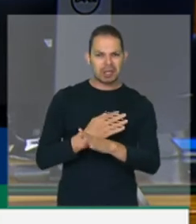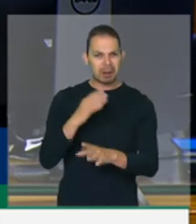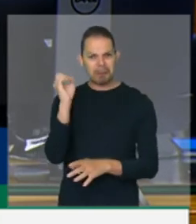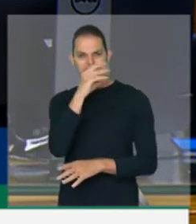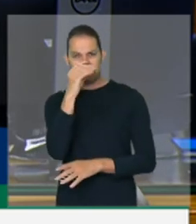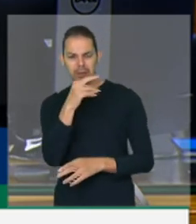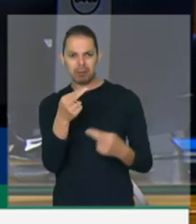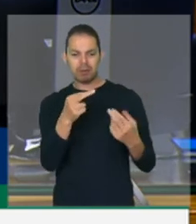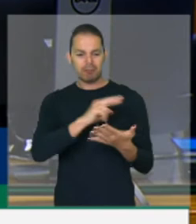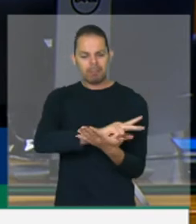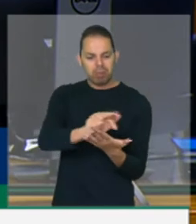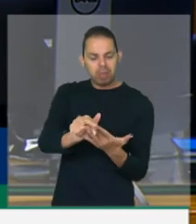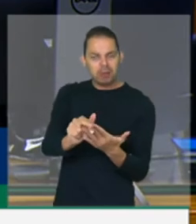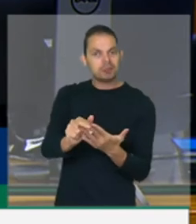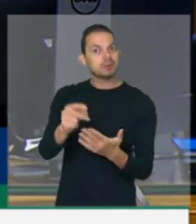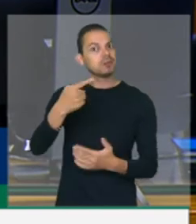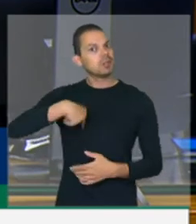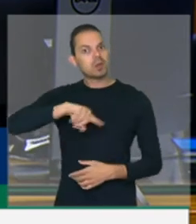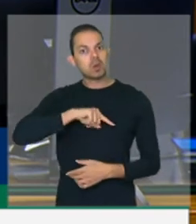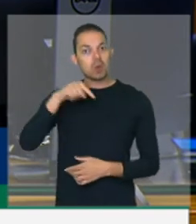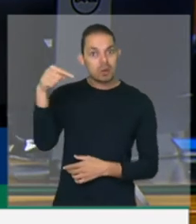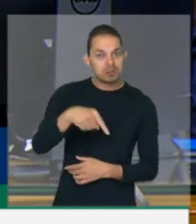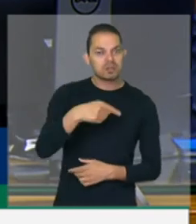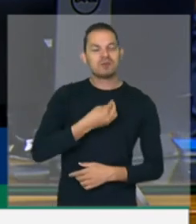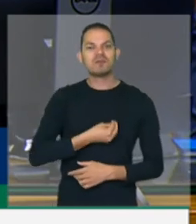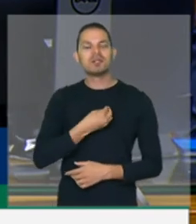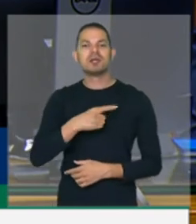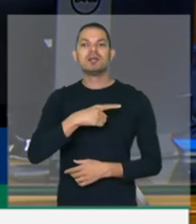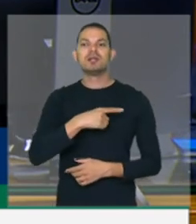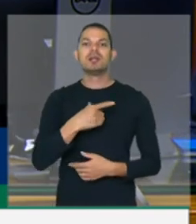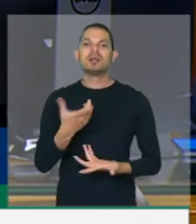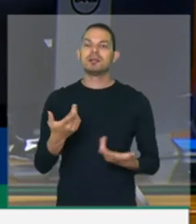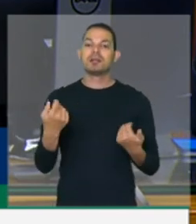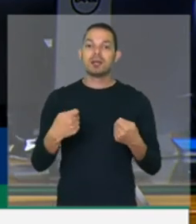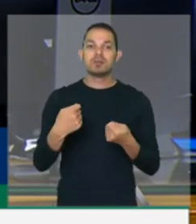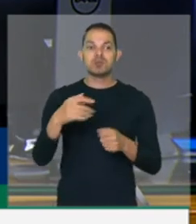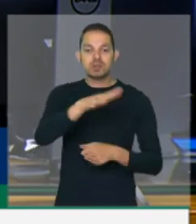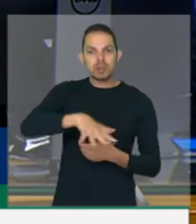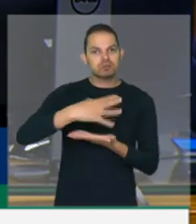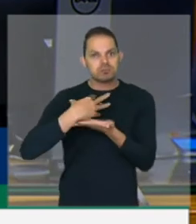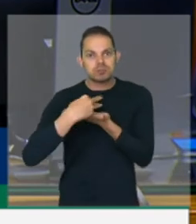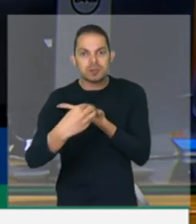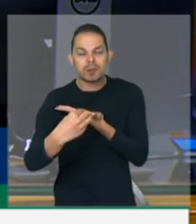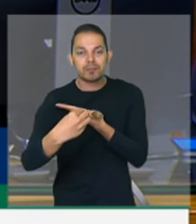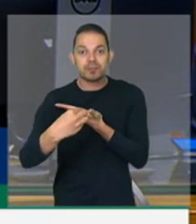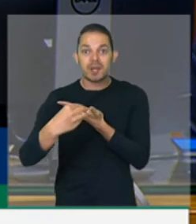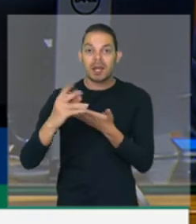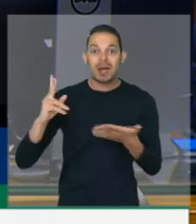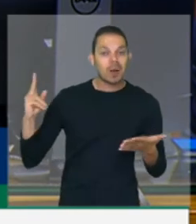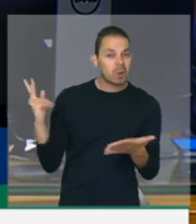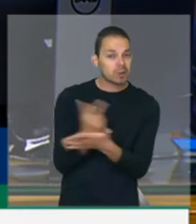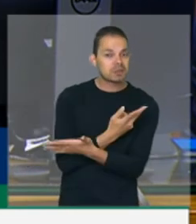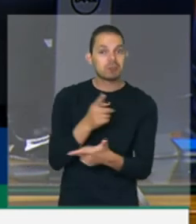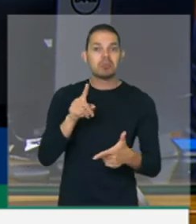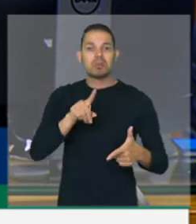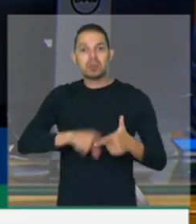prerrogativas. Estamos aqui dando o nosso exemplo. Este episódio servirá